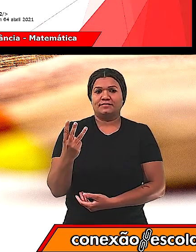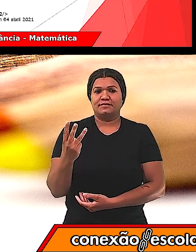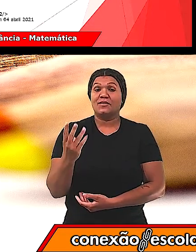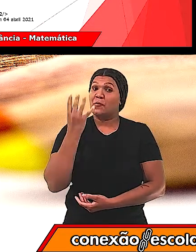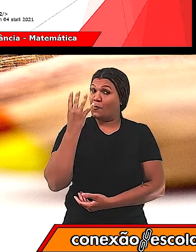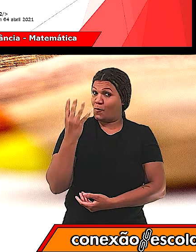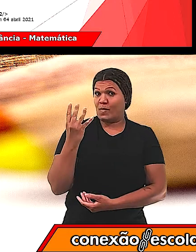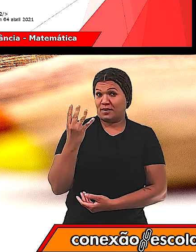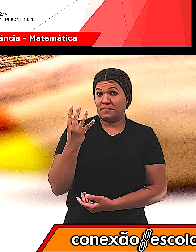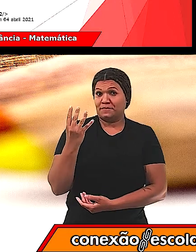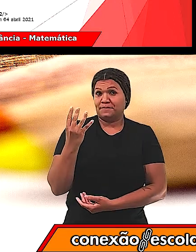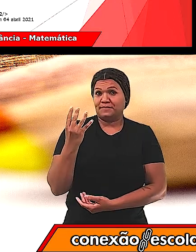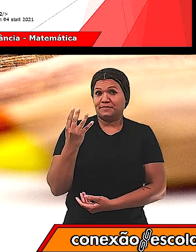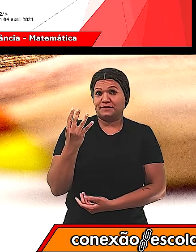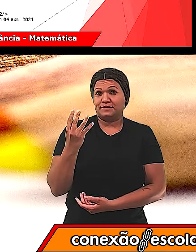4,